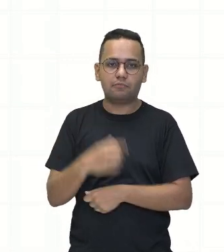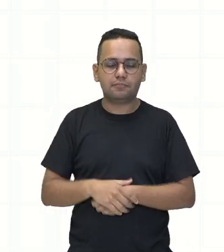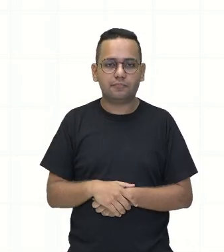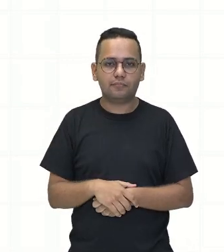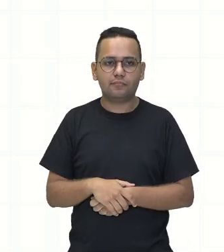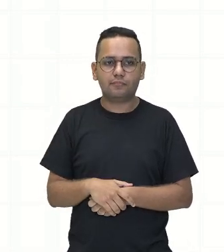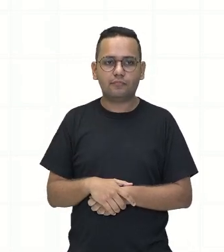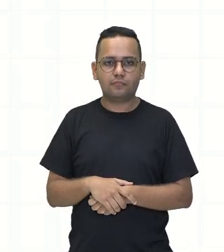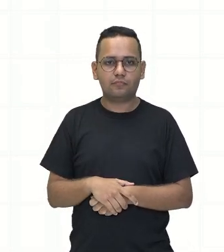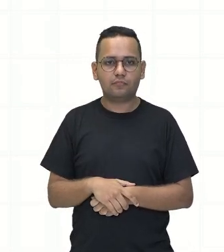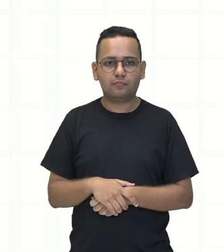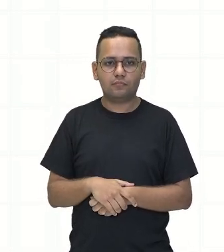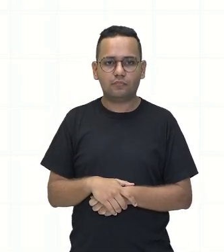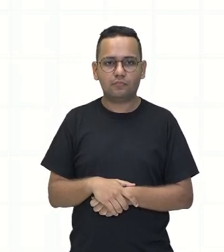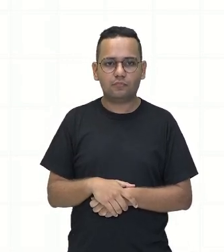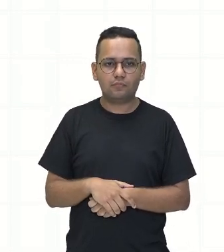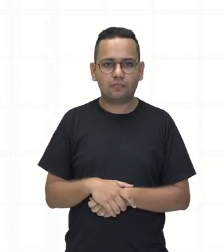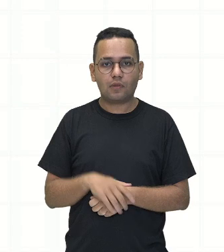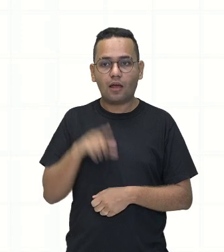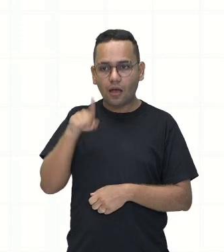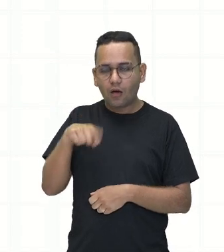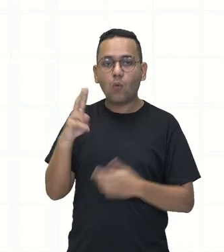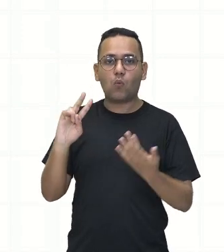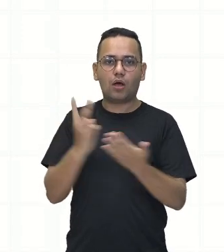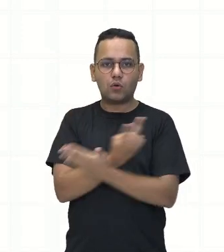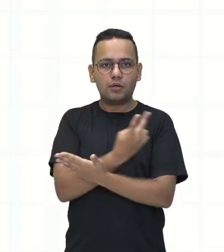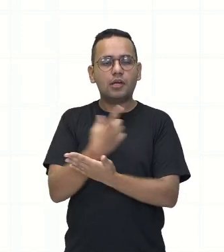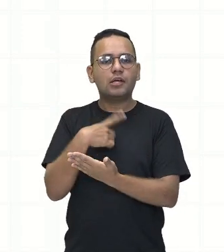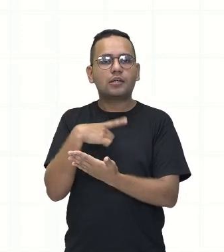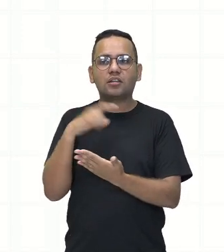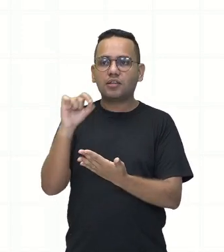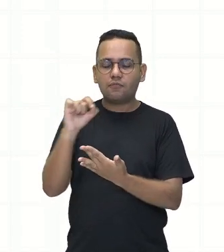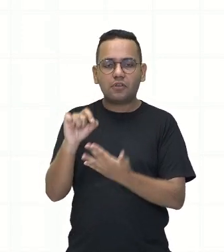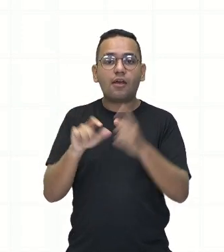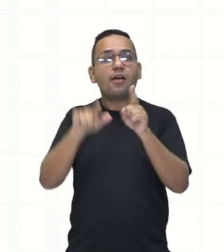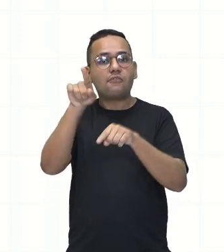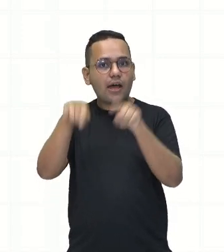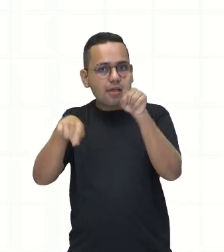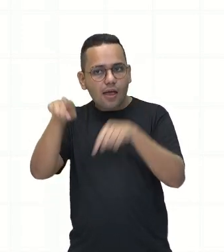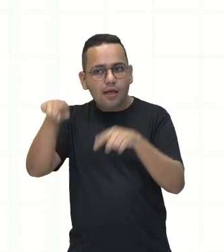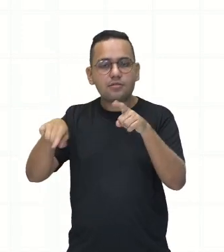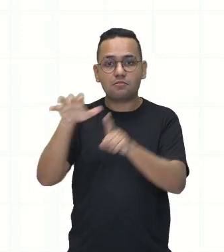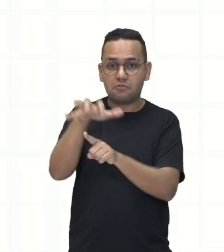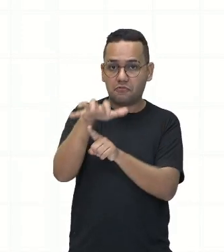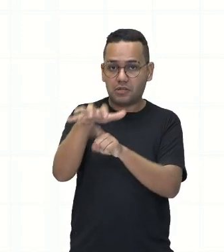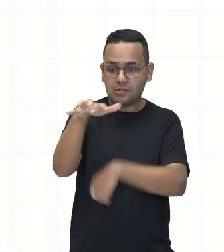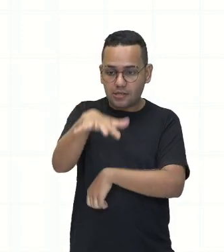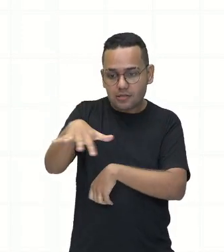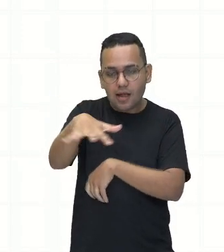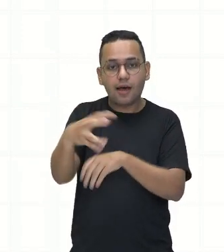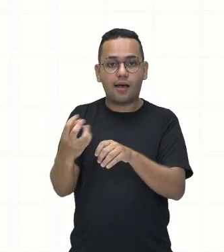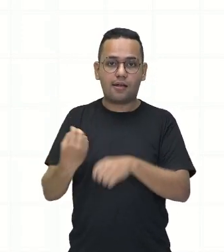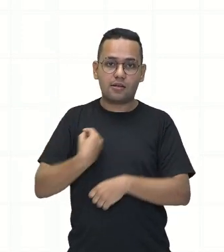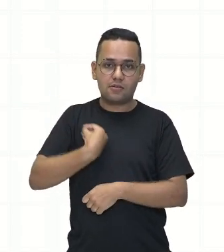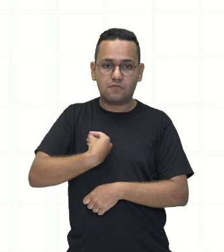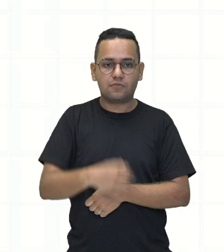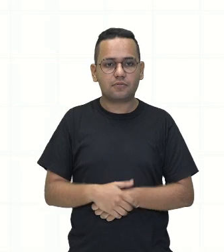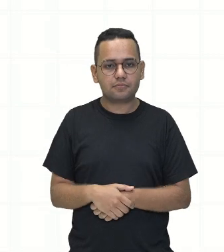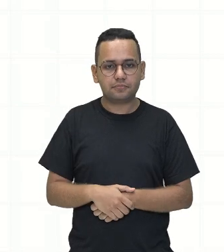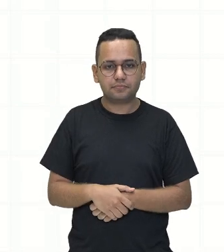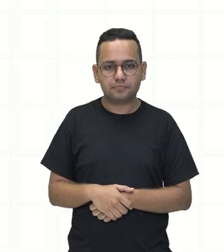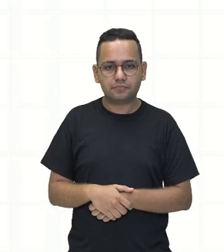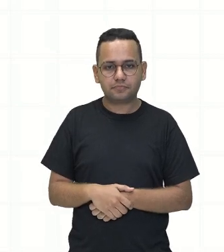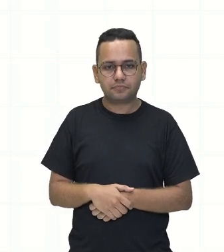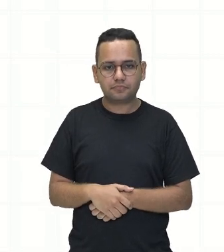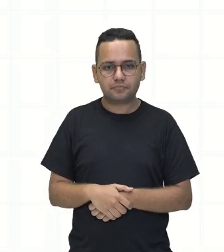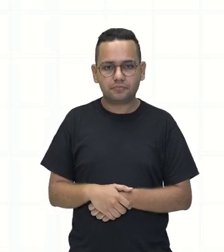porque com certeza houve alteração aí nos ambientes. Nós temos a introdução ou extinção